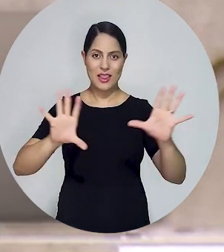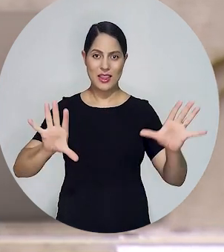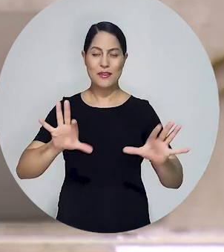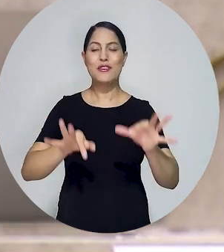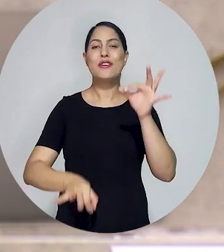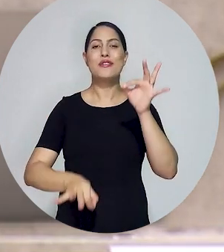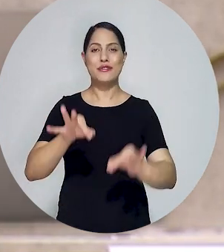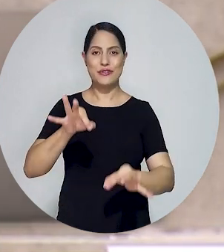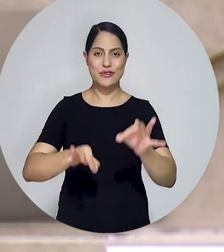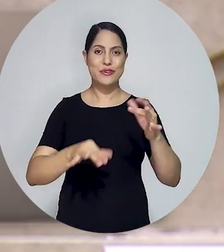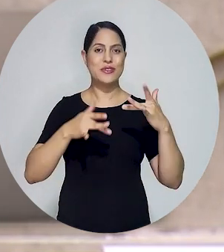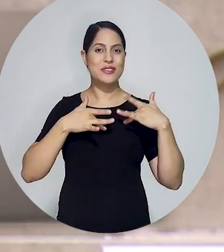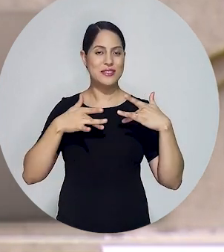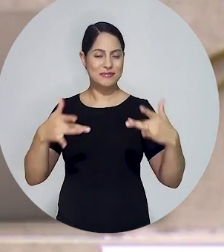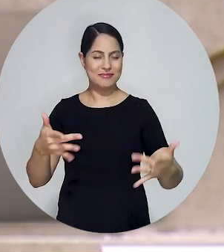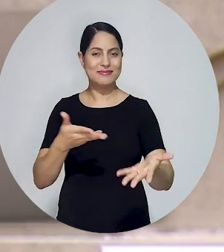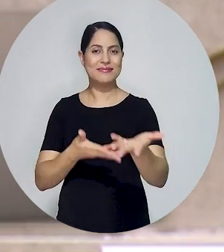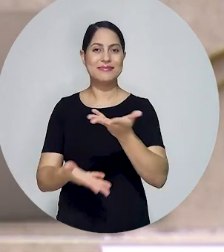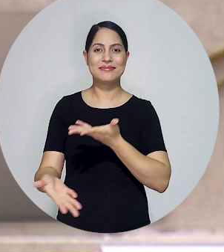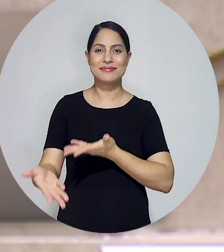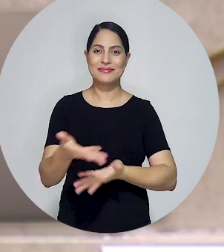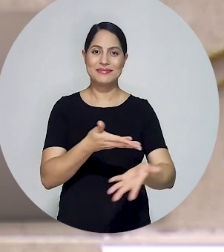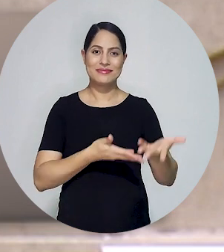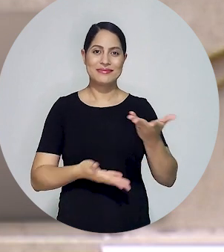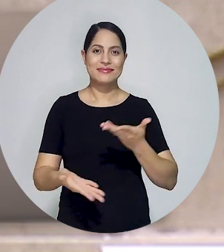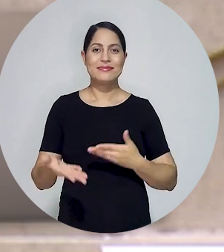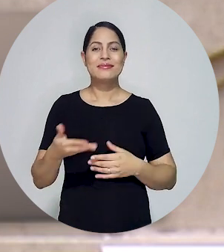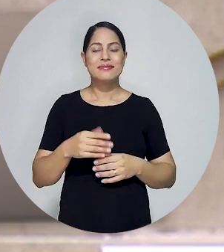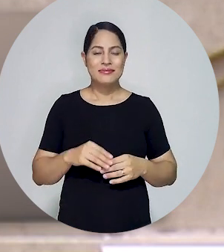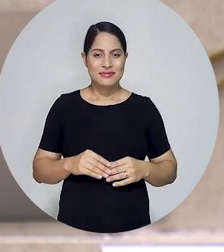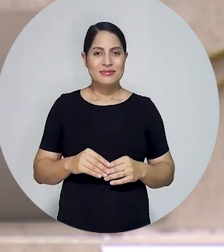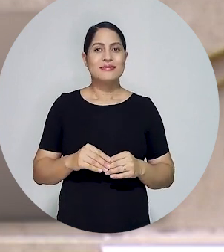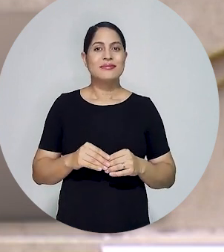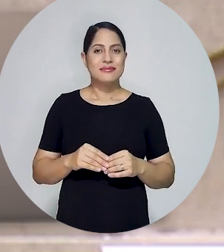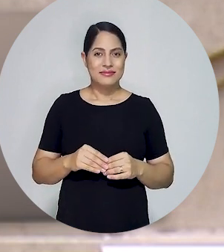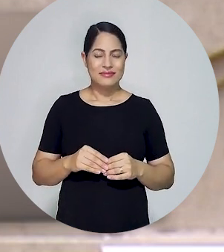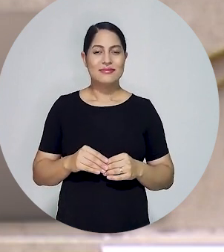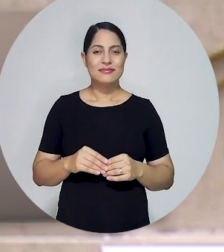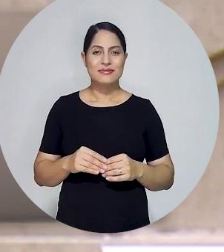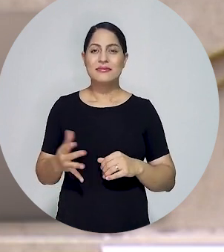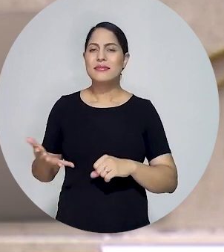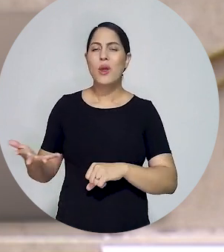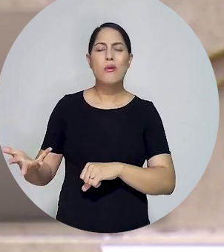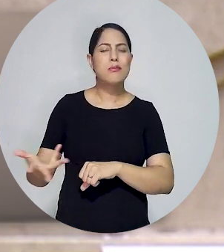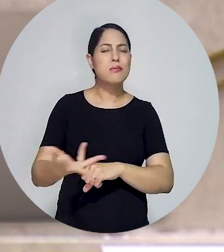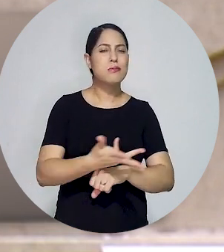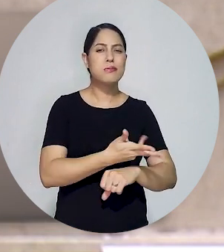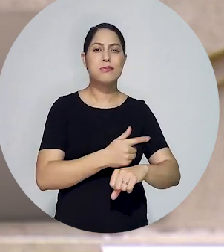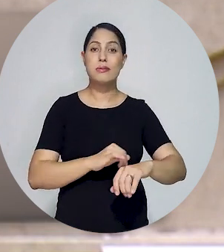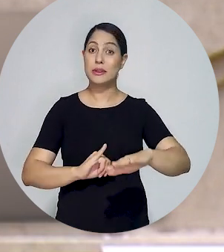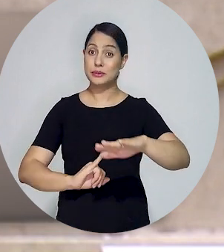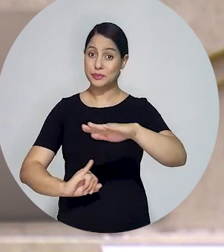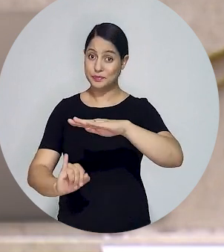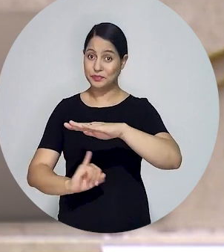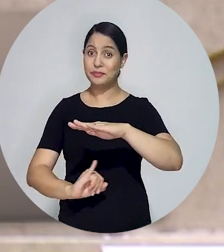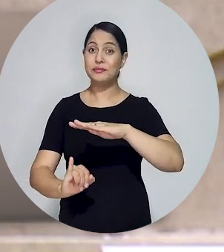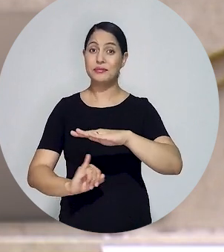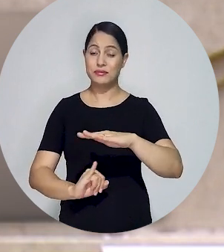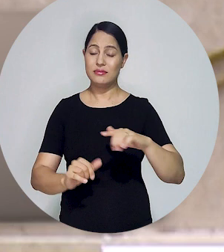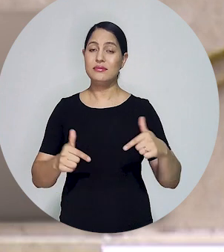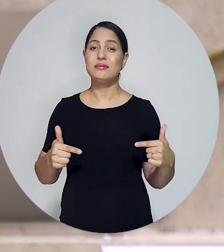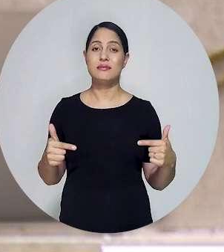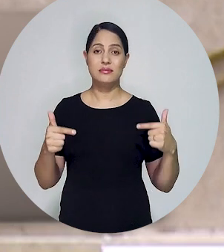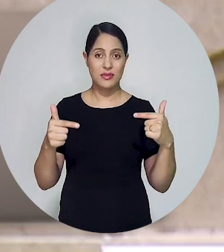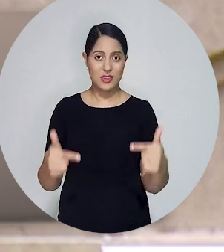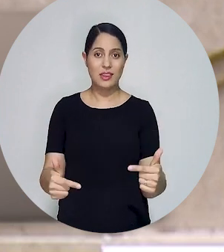sociedade livre, justa e solidária. A maior instabilidade institucional